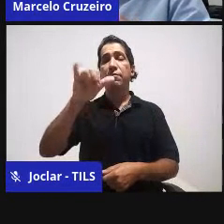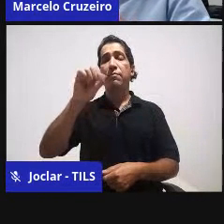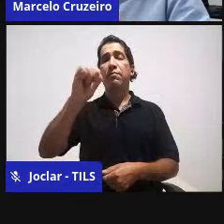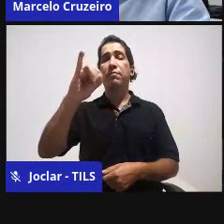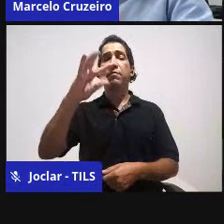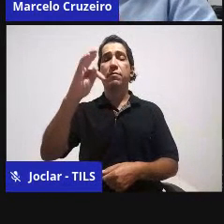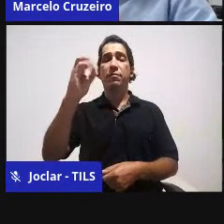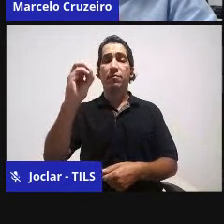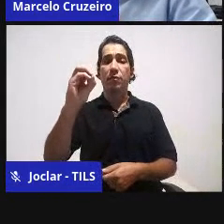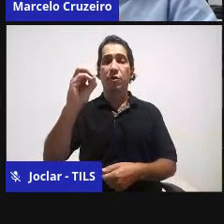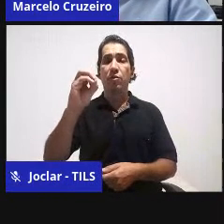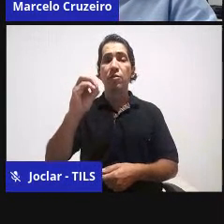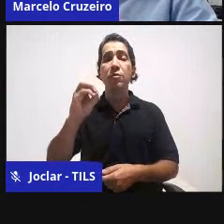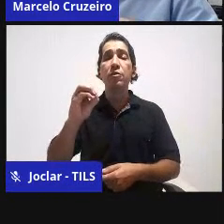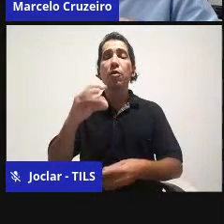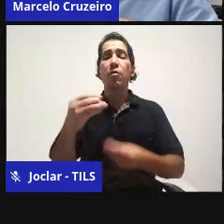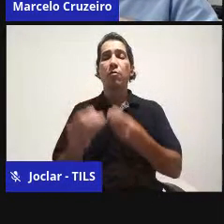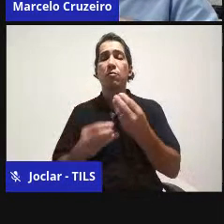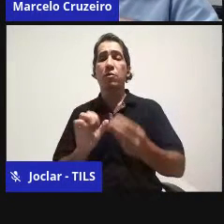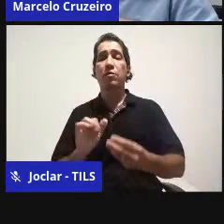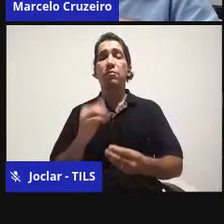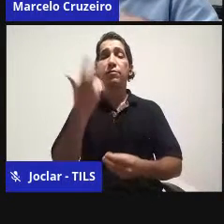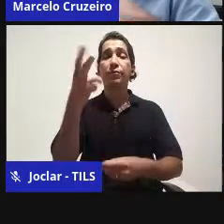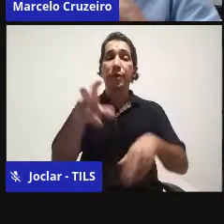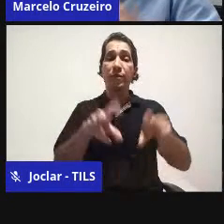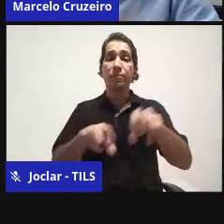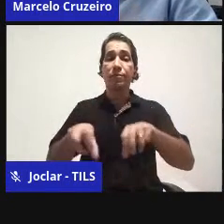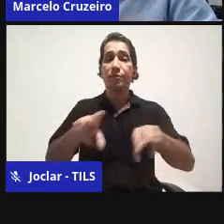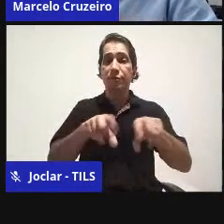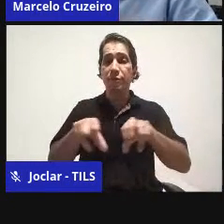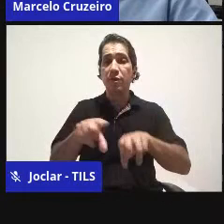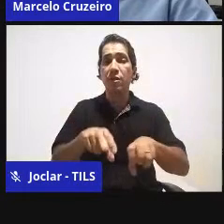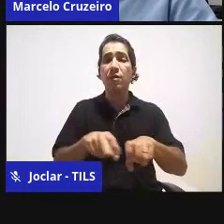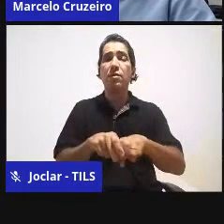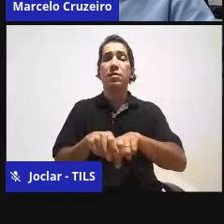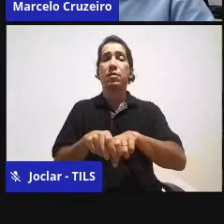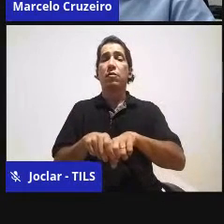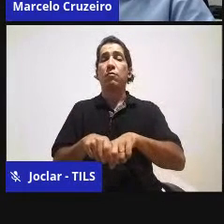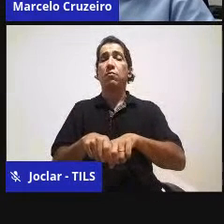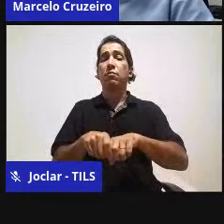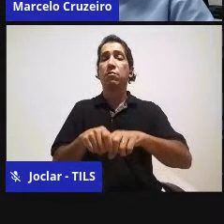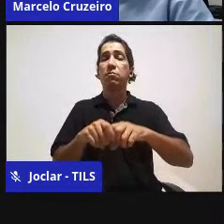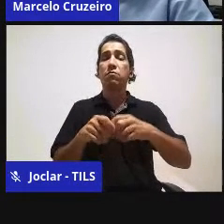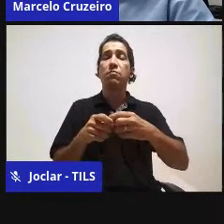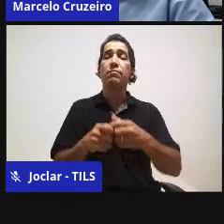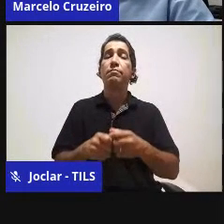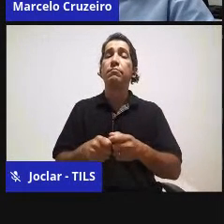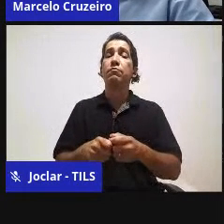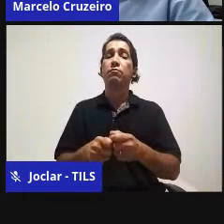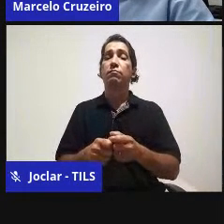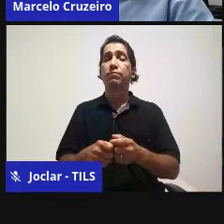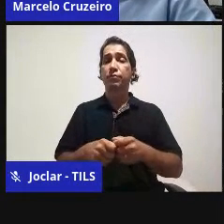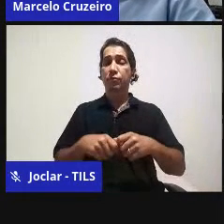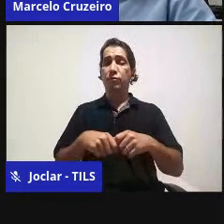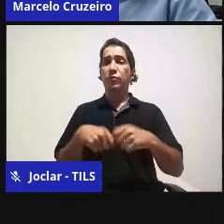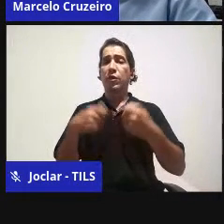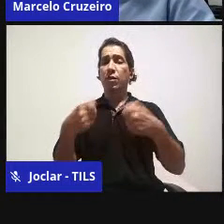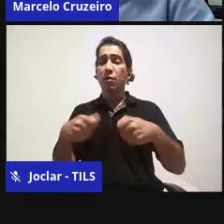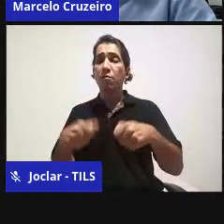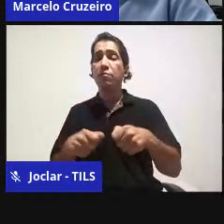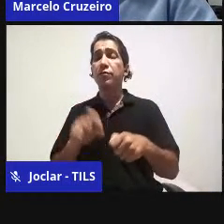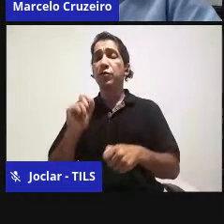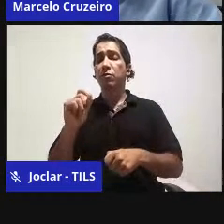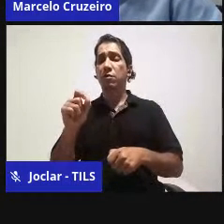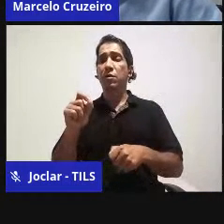acontece que normalmente, né, ele é quase que um pré-requisito para você ter a indústria 4.0. E o que